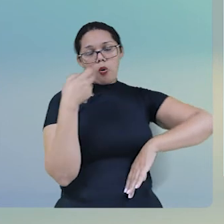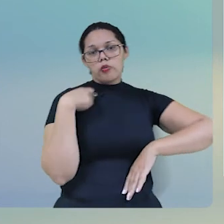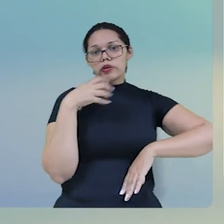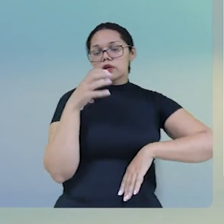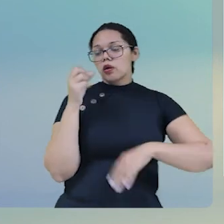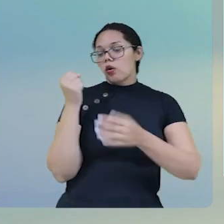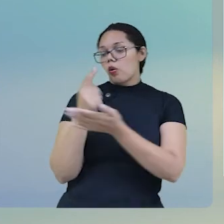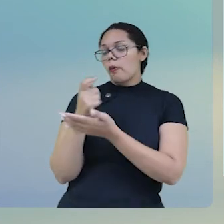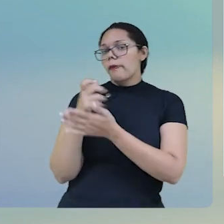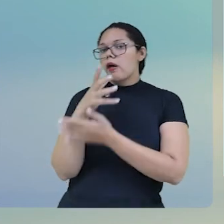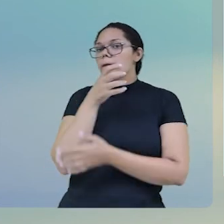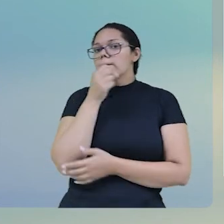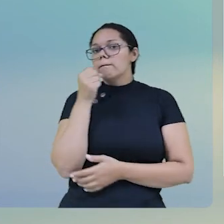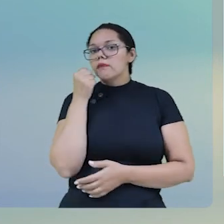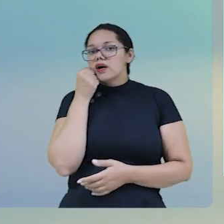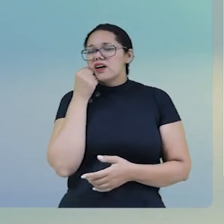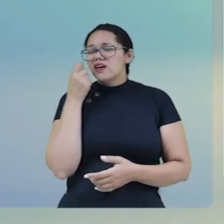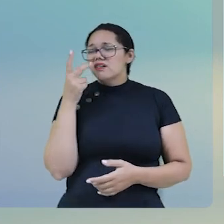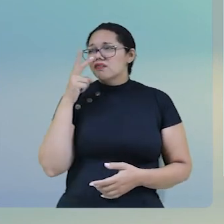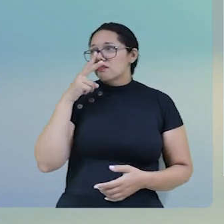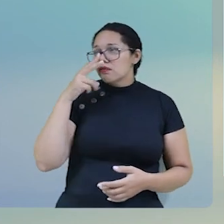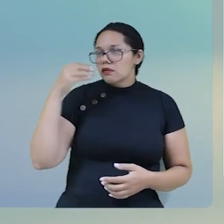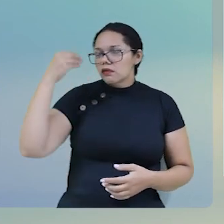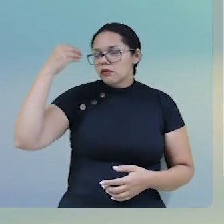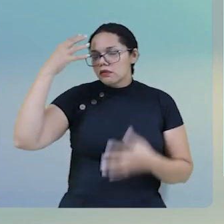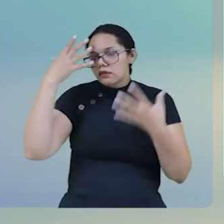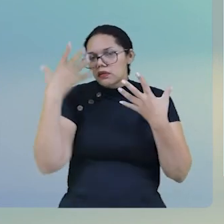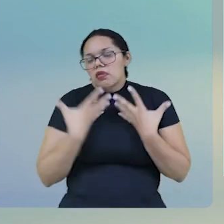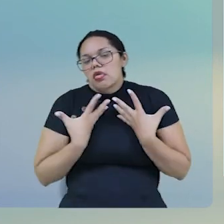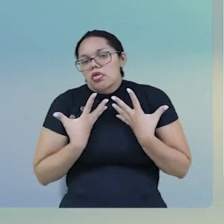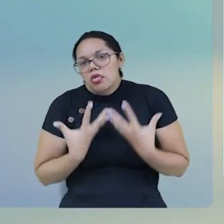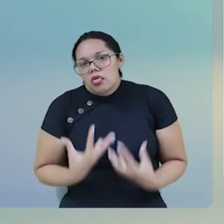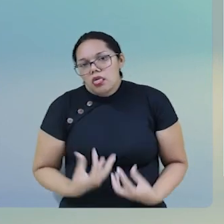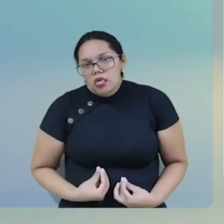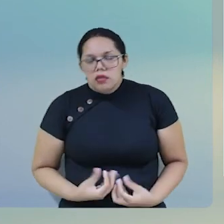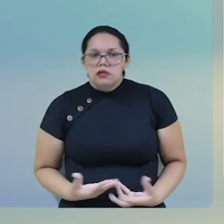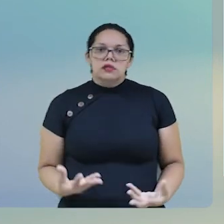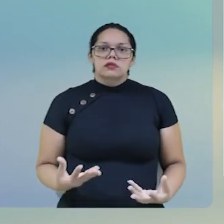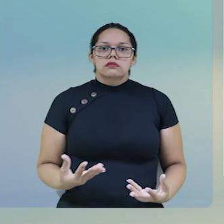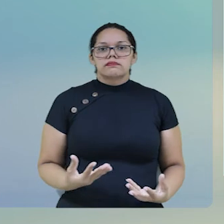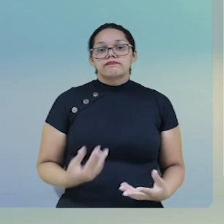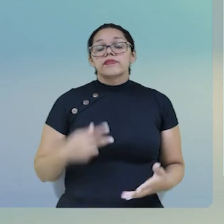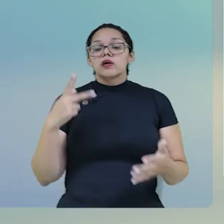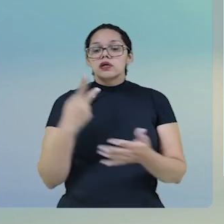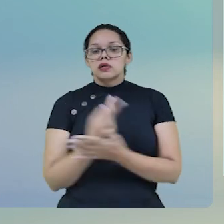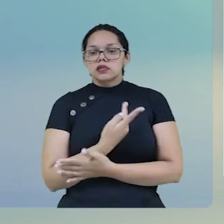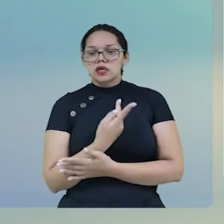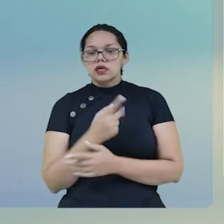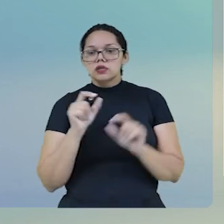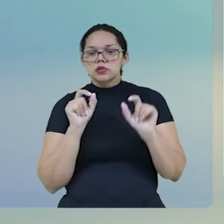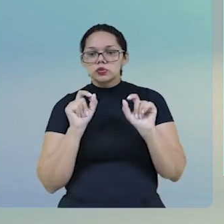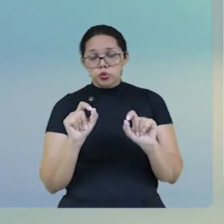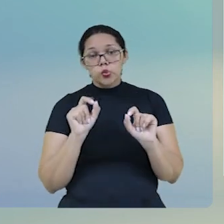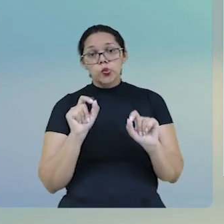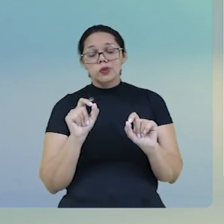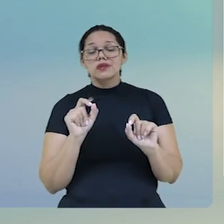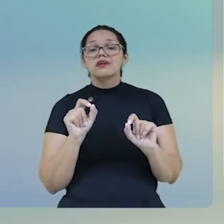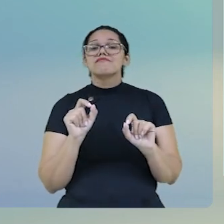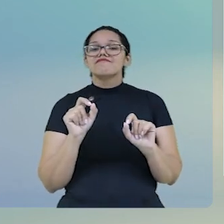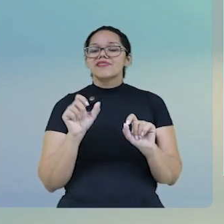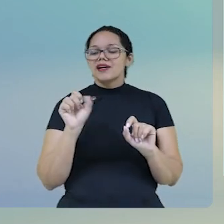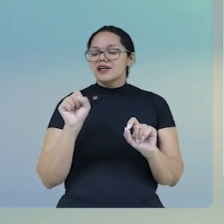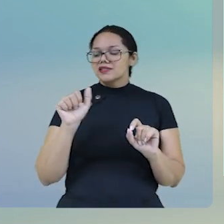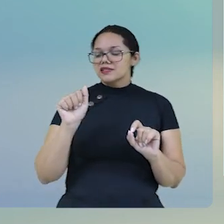tornam sacrifícios. Esse processo tem nome, sarcopenia. Essa condição ocasiona a perda da